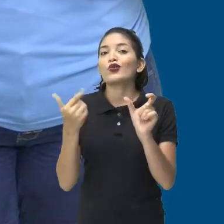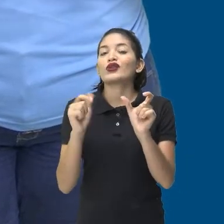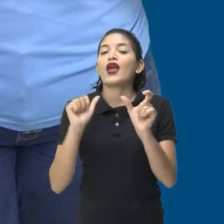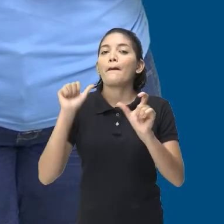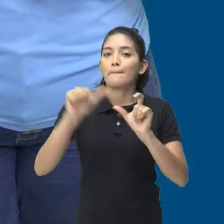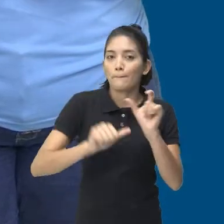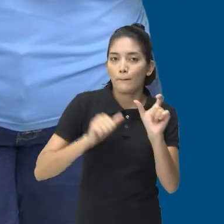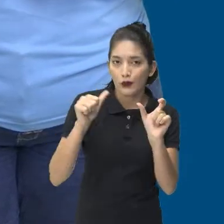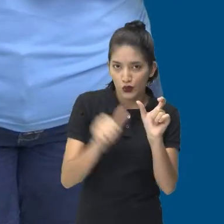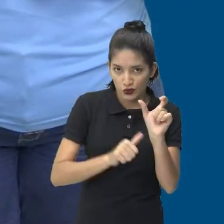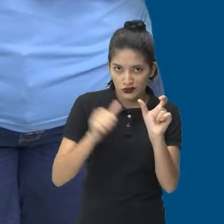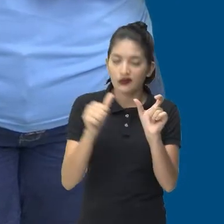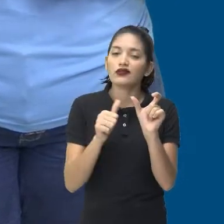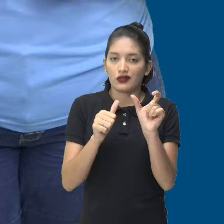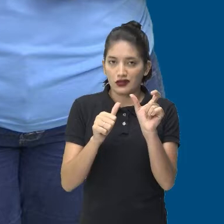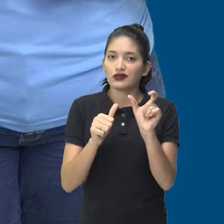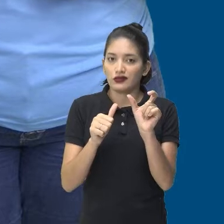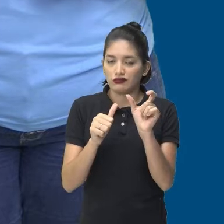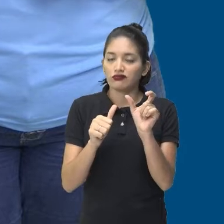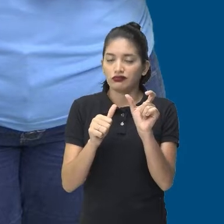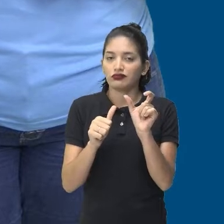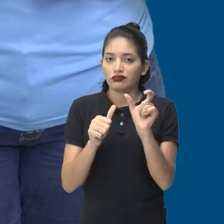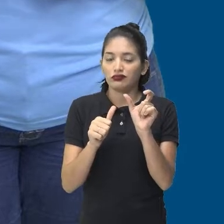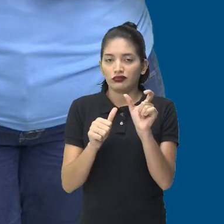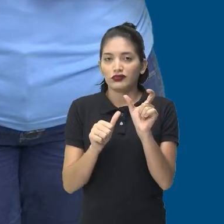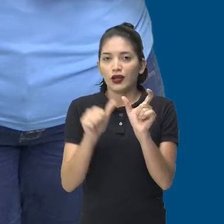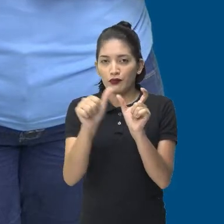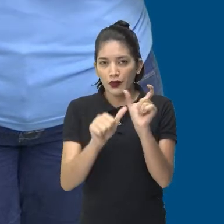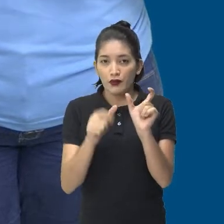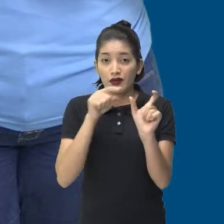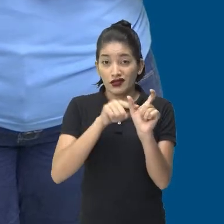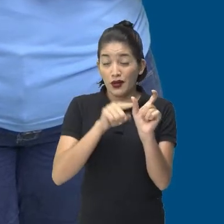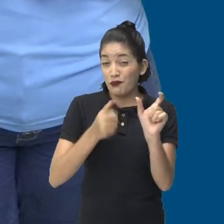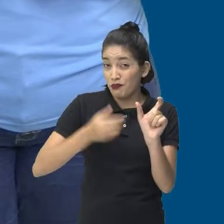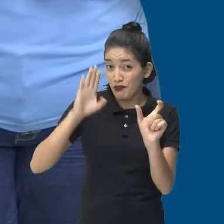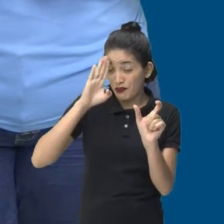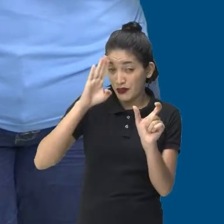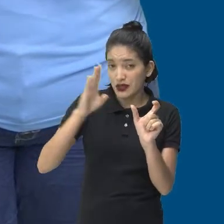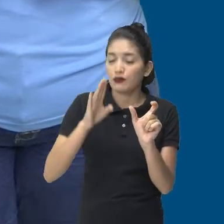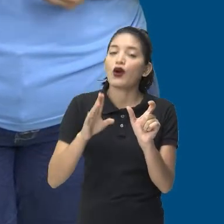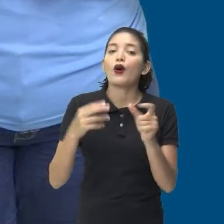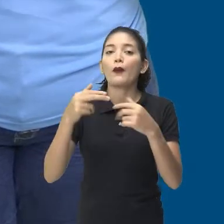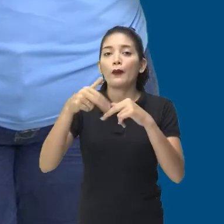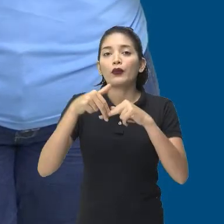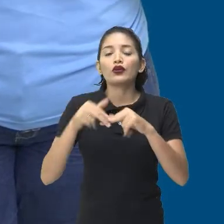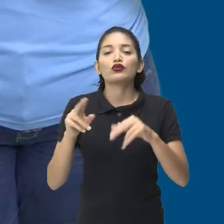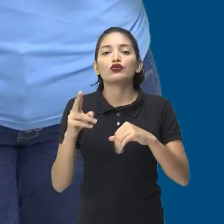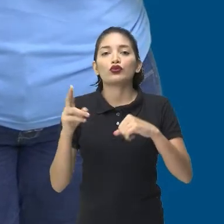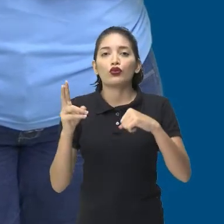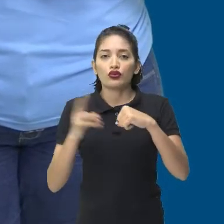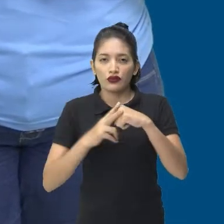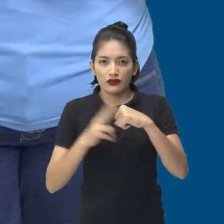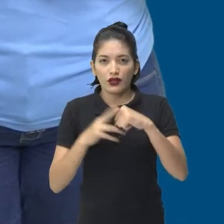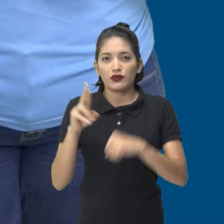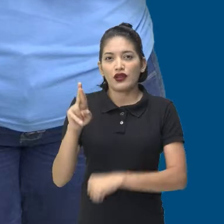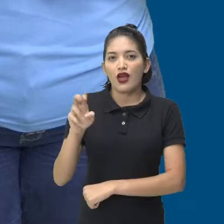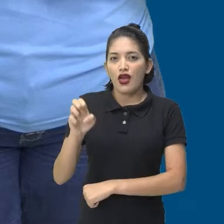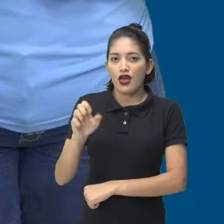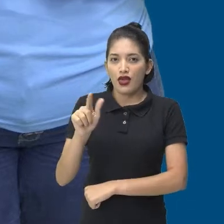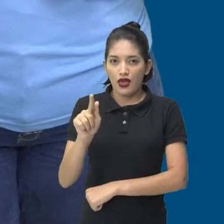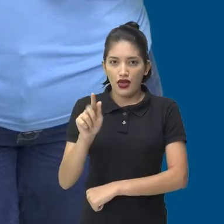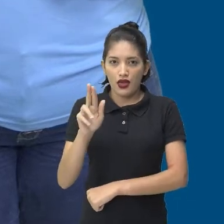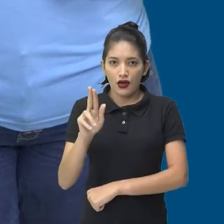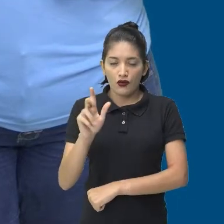sofrem alteração no seu radical, na sua raiz. Então a gente chama esses verbos de verbos regulares,